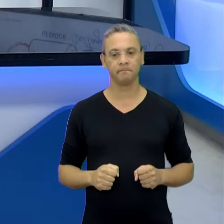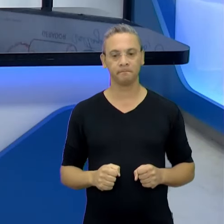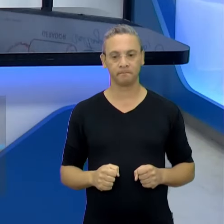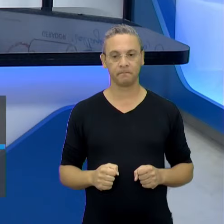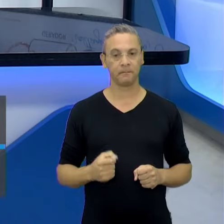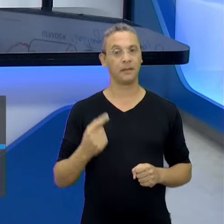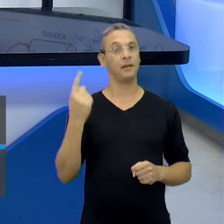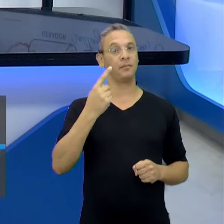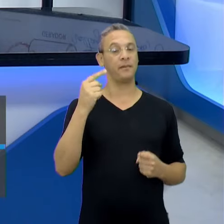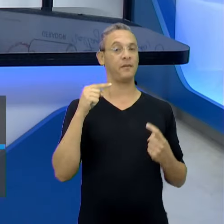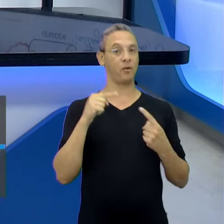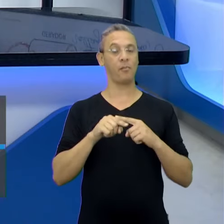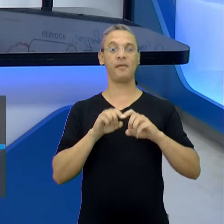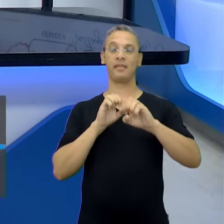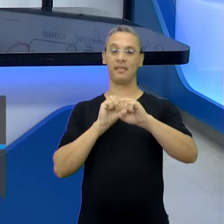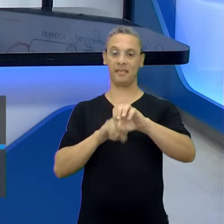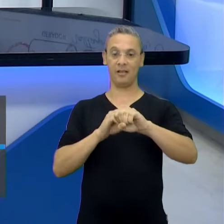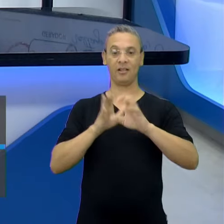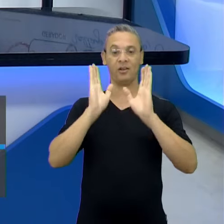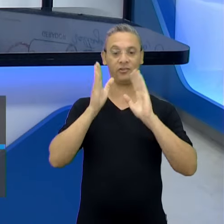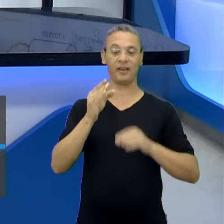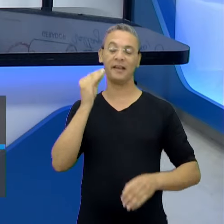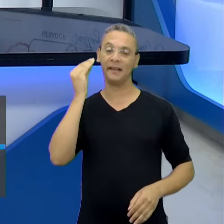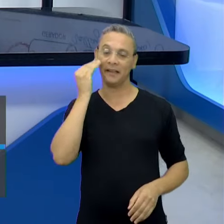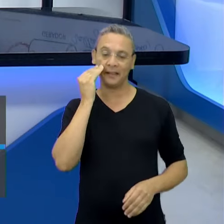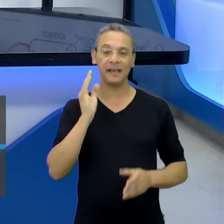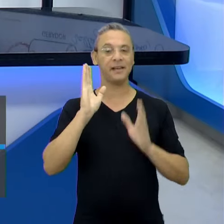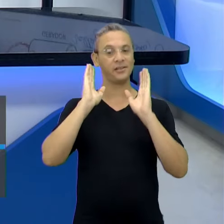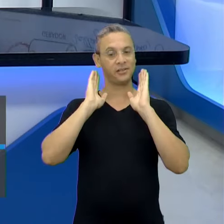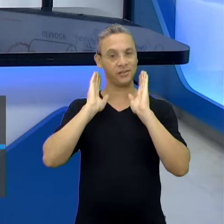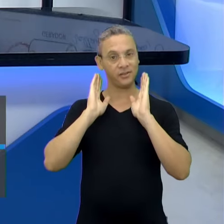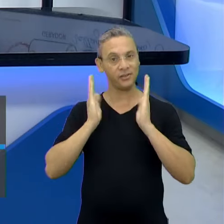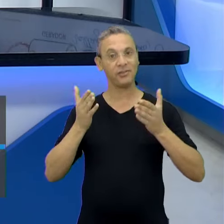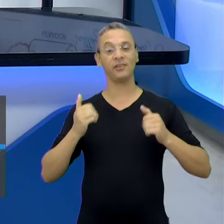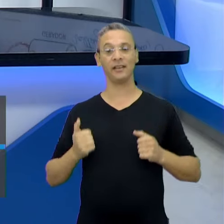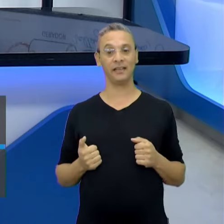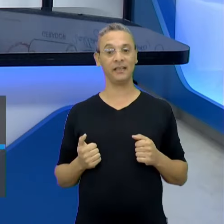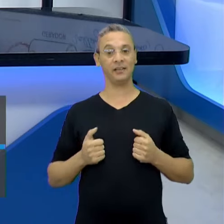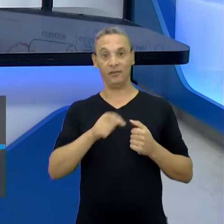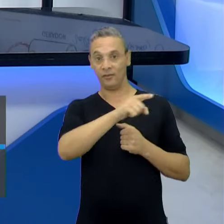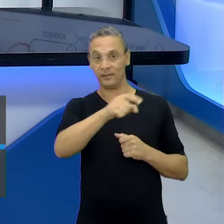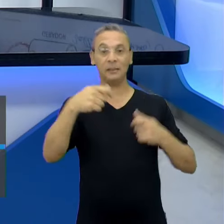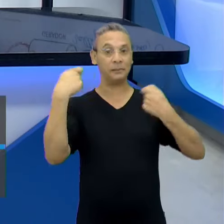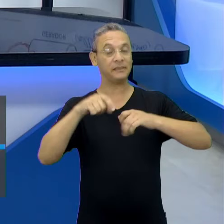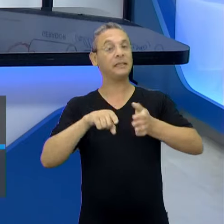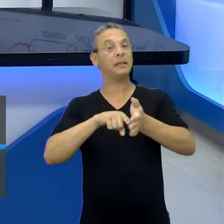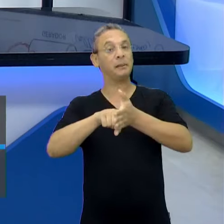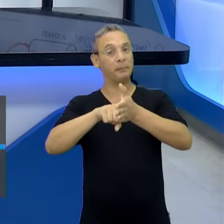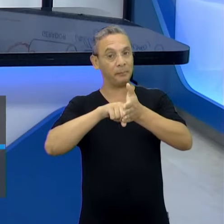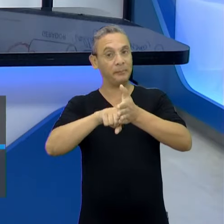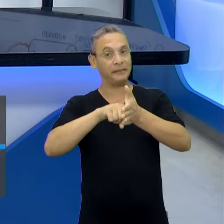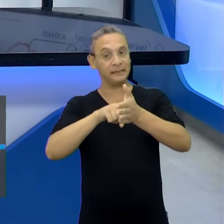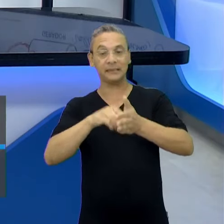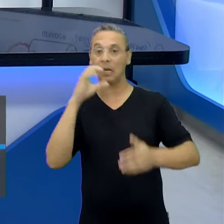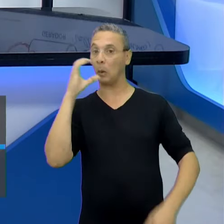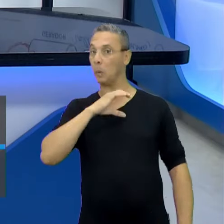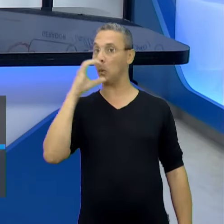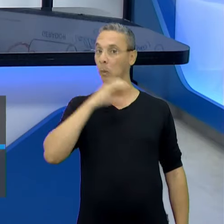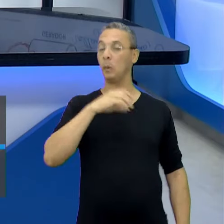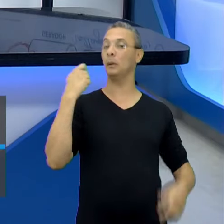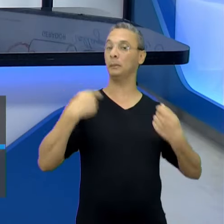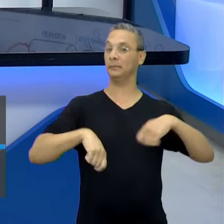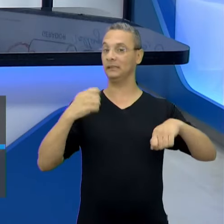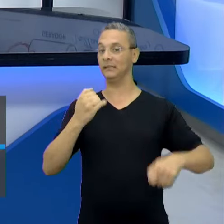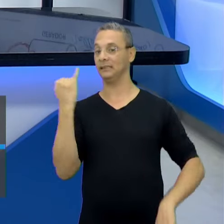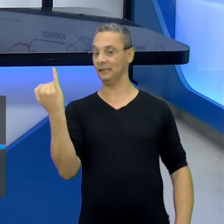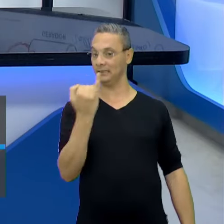essa é a primeira parte da aula, já fizemos o nosso teste, já tem ganho, tem coisa que você precisa pesquisar e correndo, olha só,